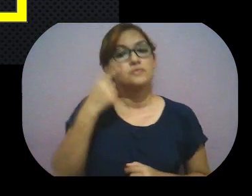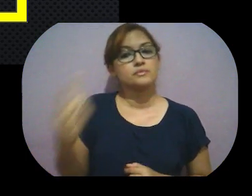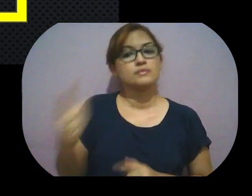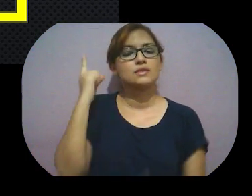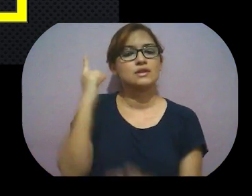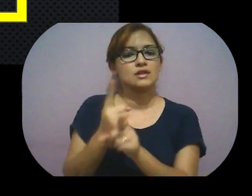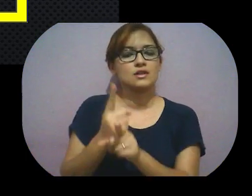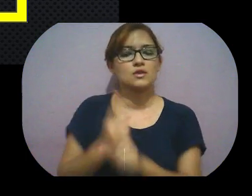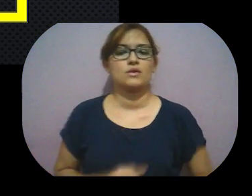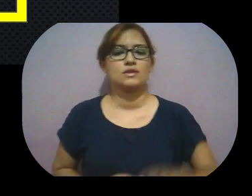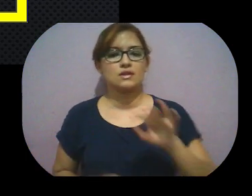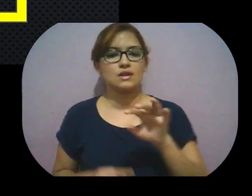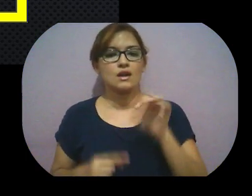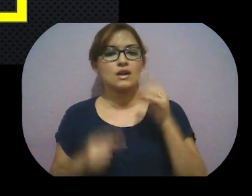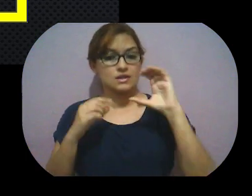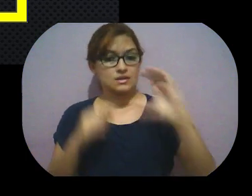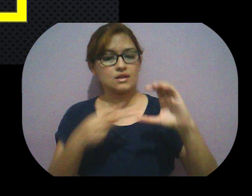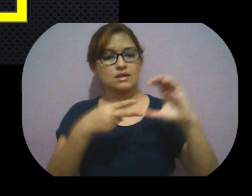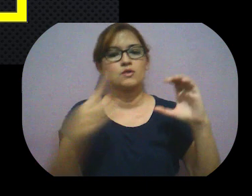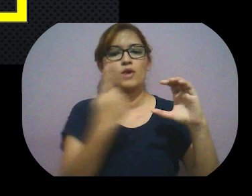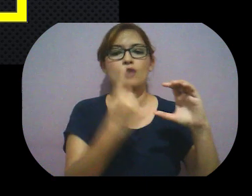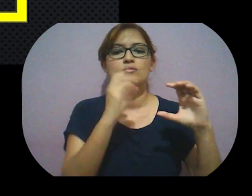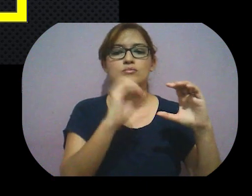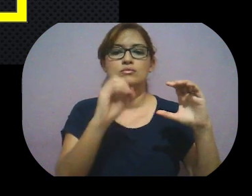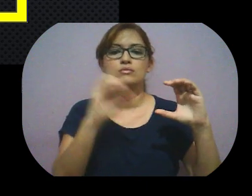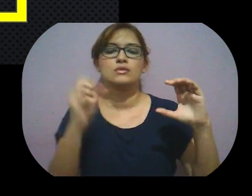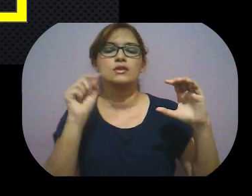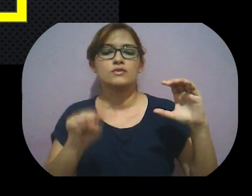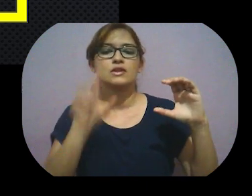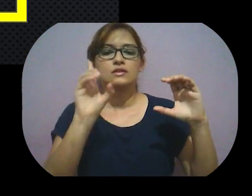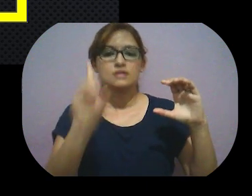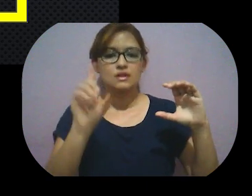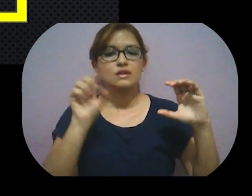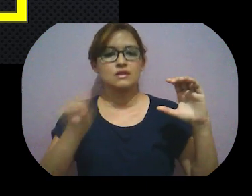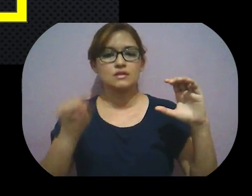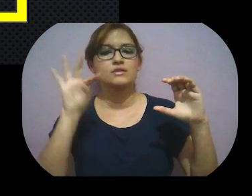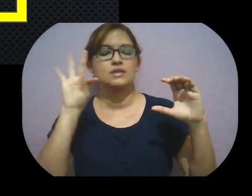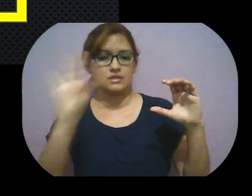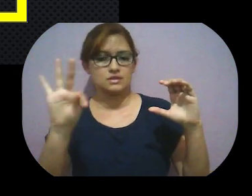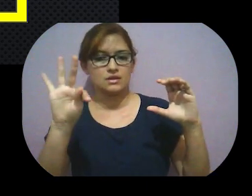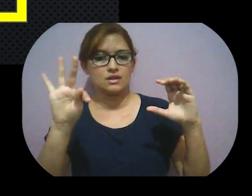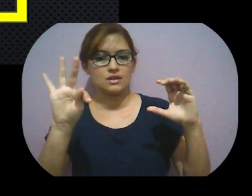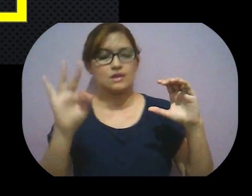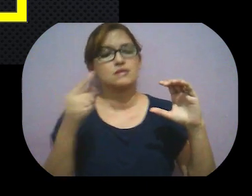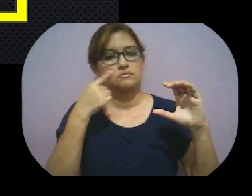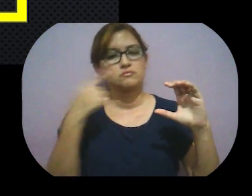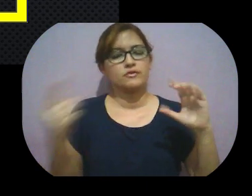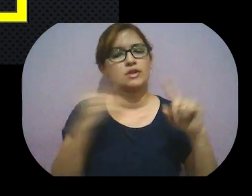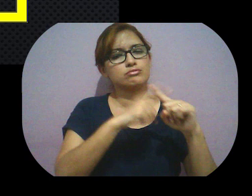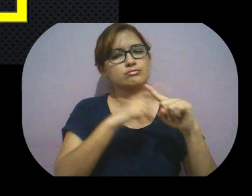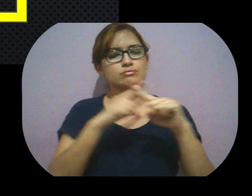1 grama. O título é o valor numérico, vou pegar 2 aqui, poderia ser 2,5, eu peguei aqui 2, dividido por 100. Então, aí eu tenho